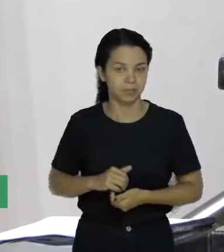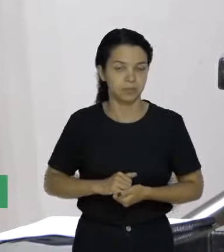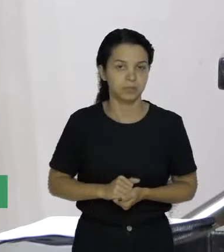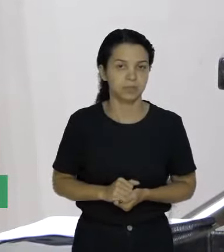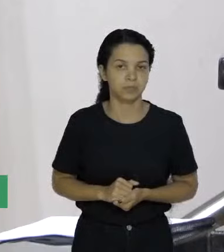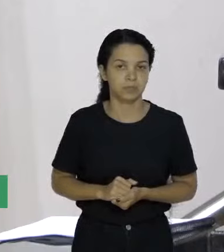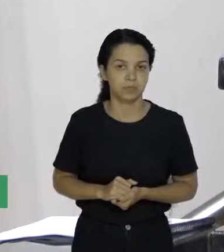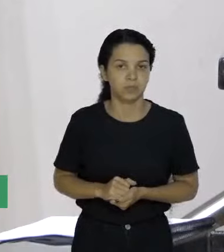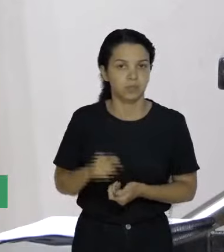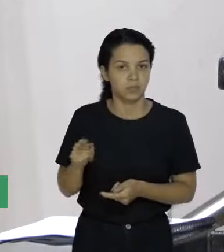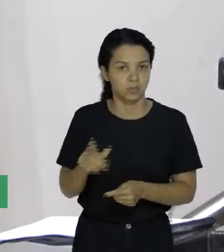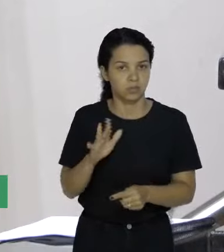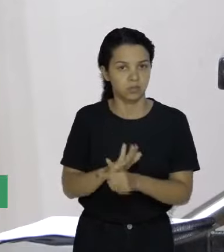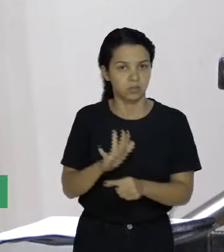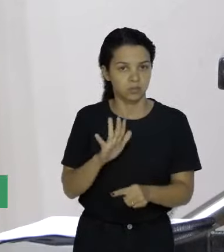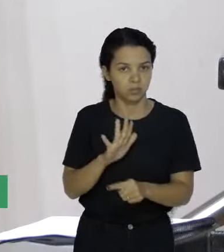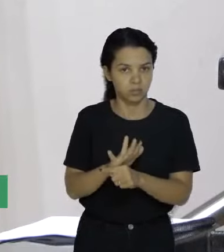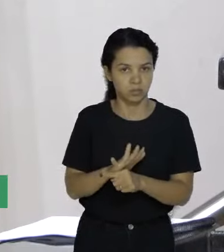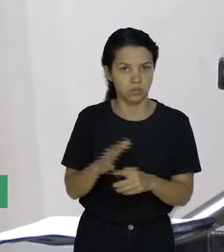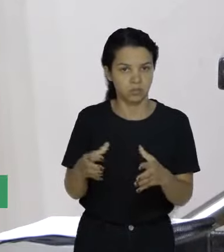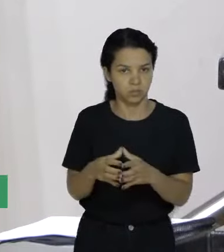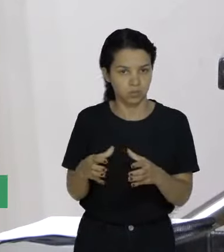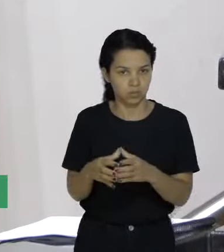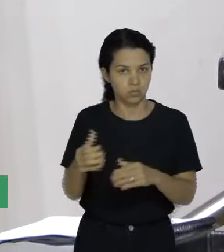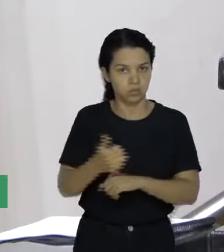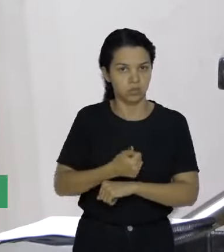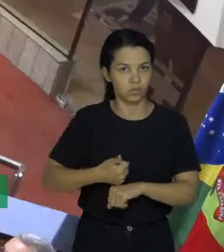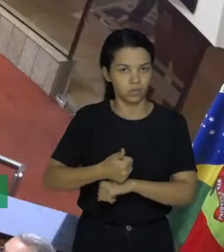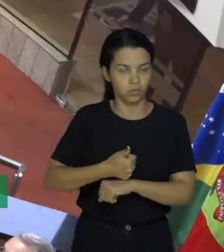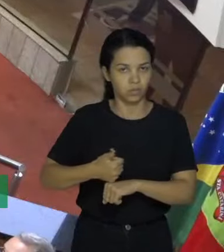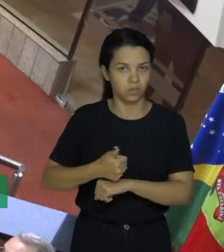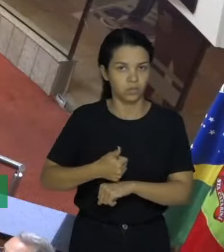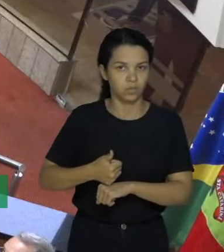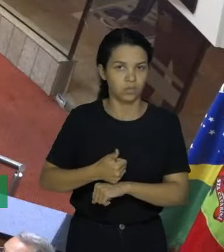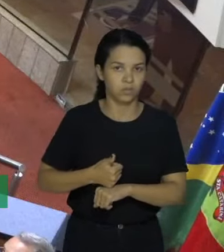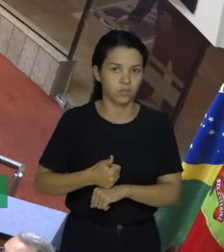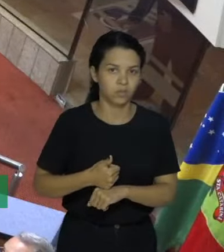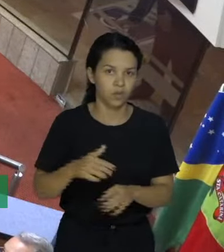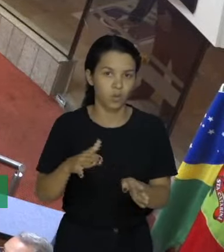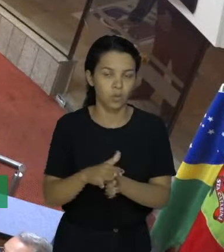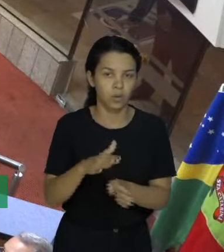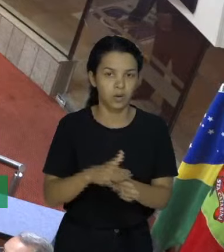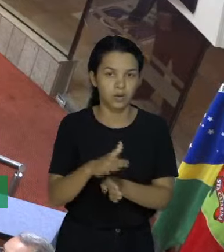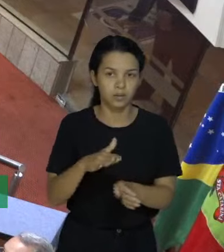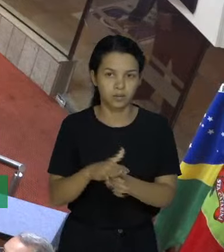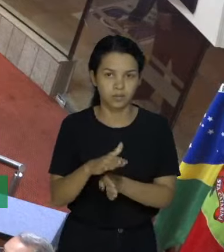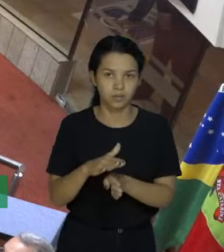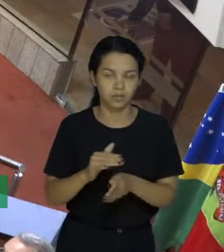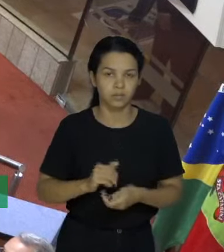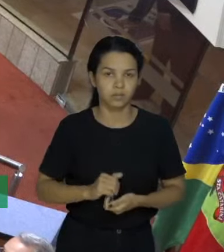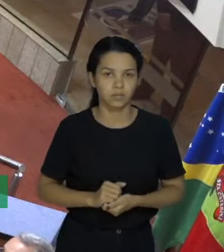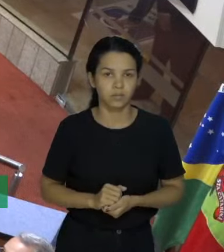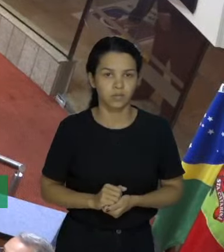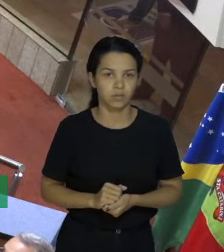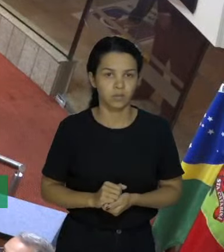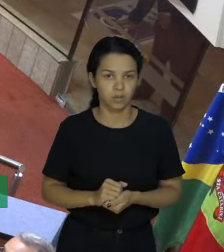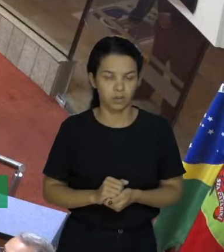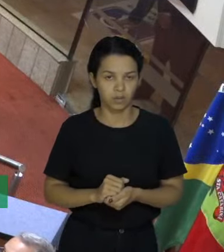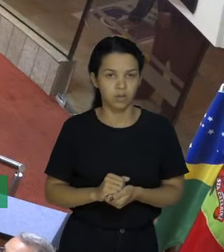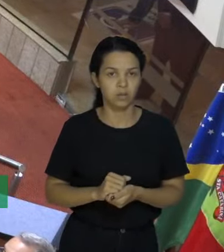auxilia né a equipe dos professores da orientação pedagógica